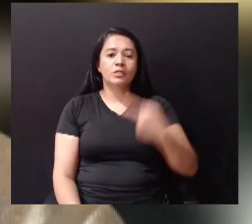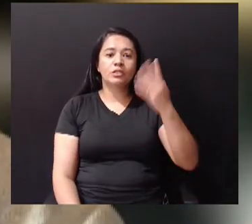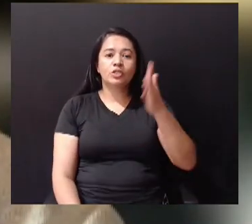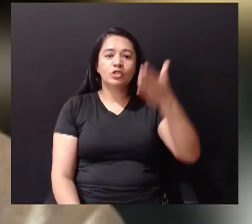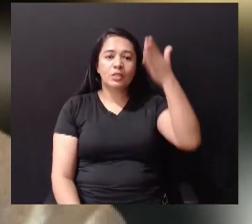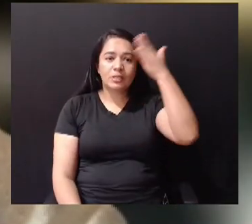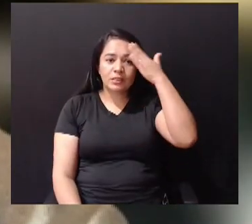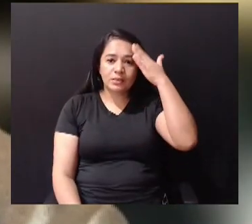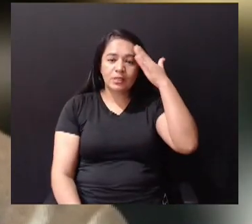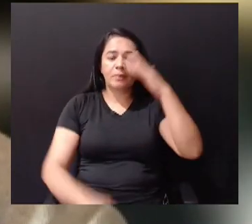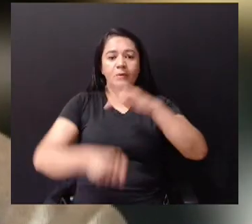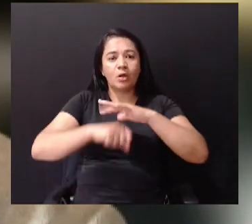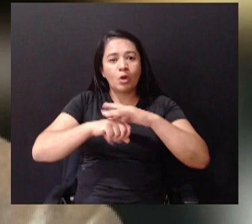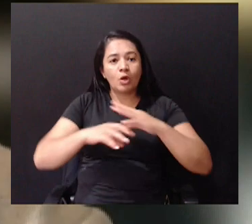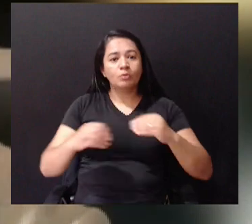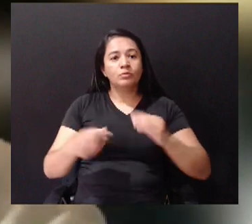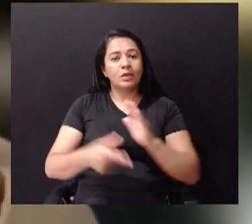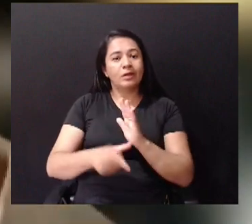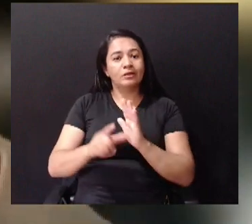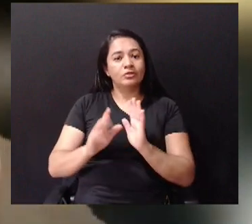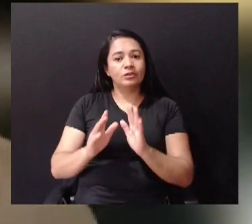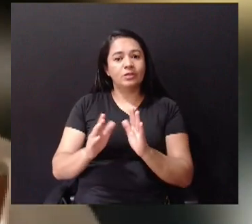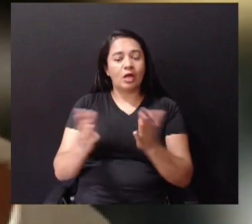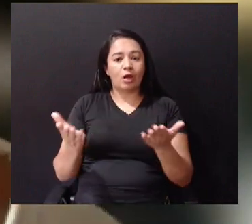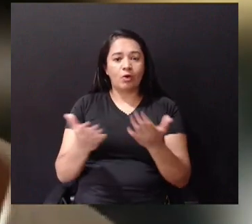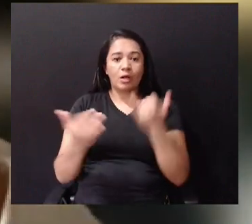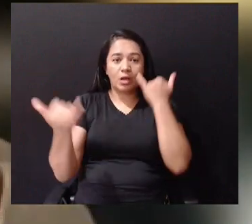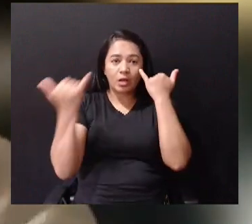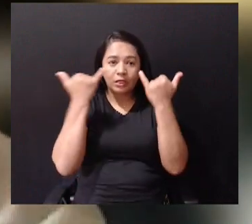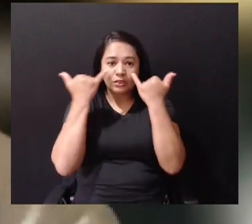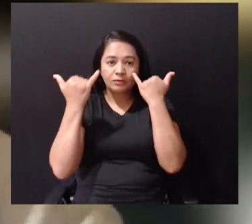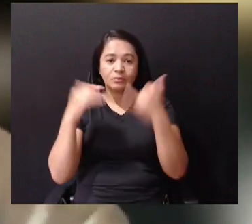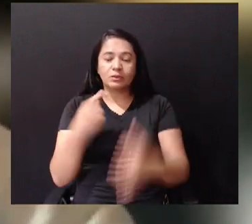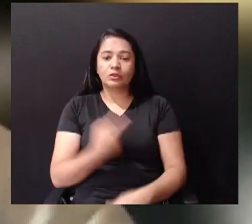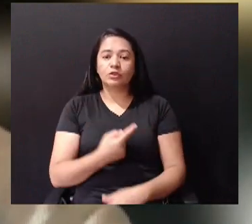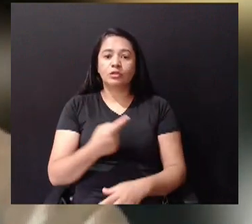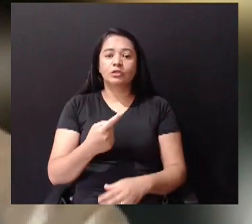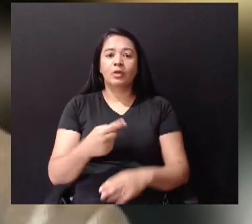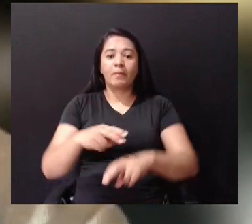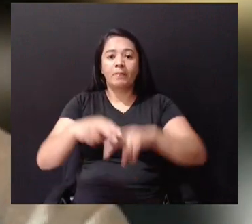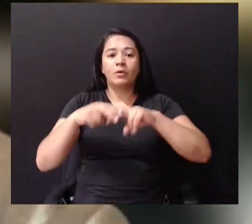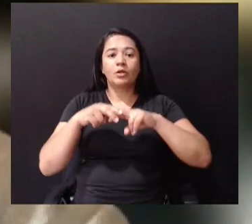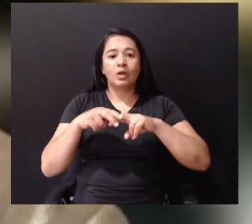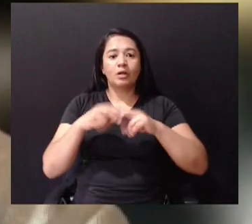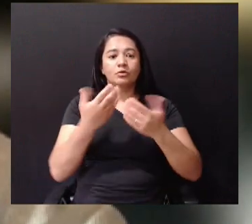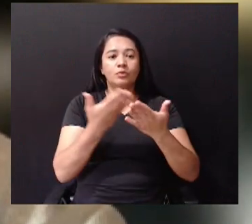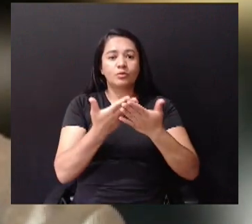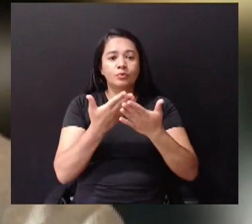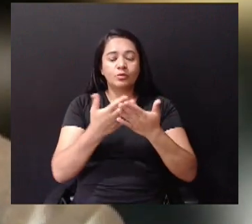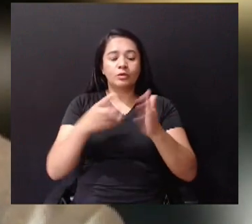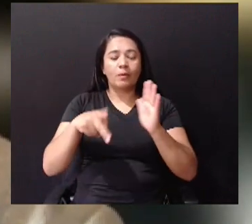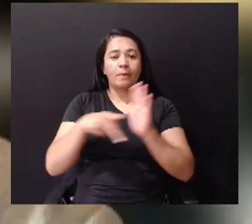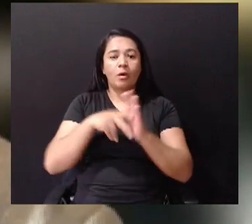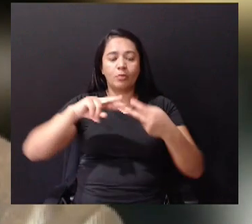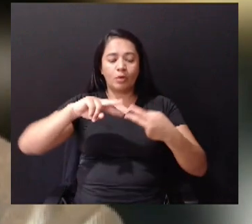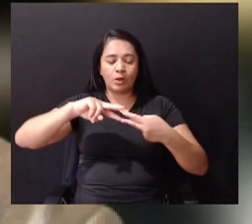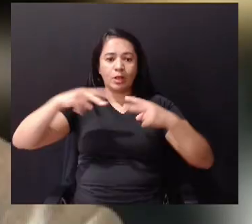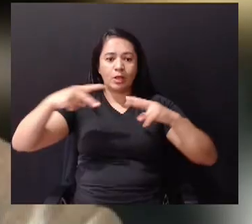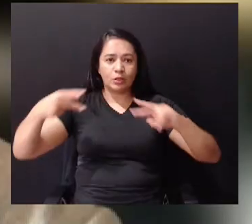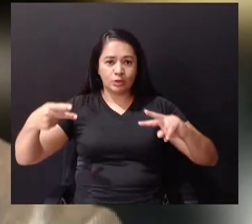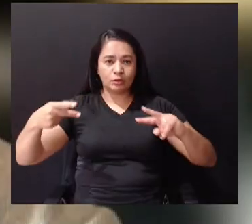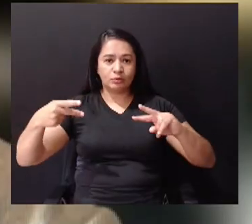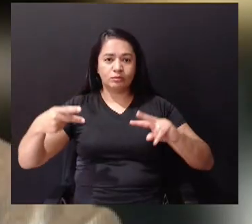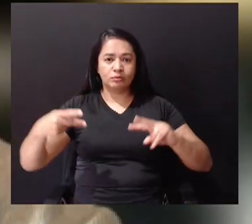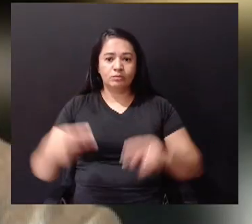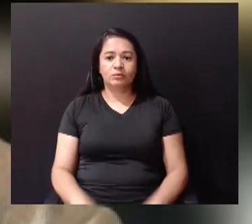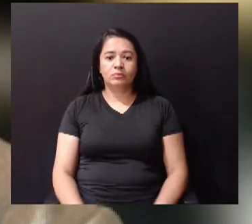antes. Hoje, com essas informações que a gente tem através desses estudos genéticos, moleculares, que não são tão complicados mais, a